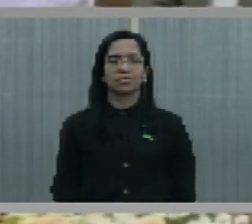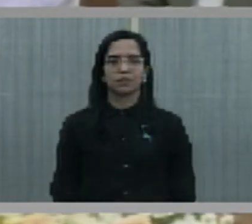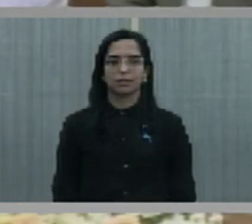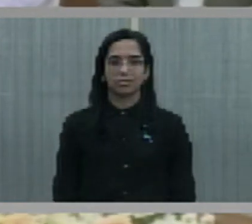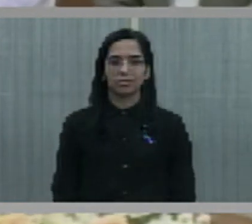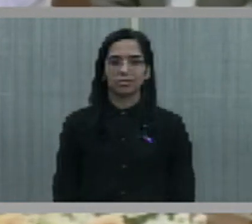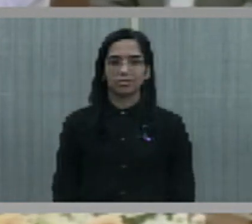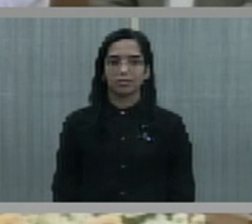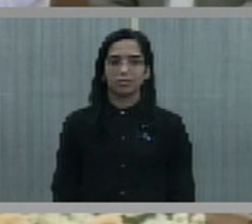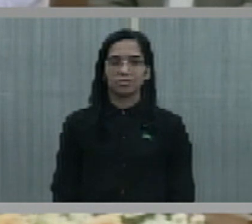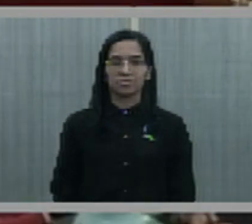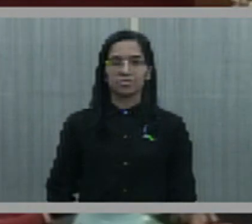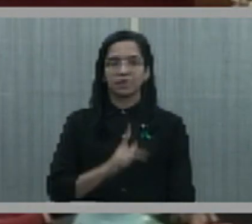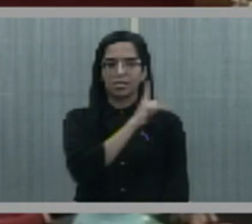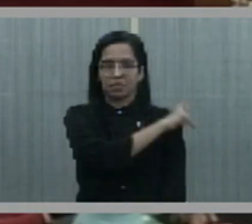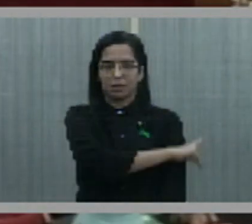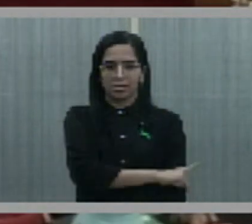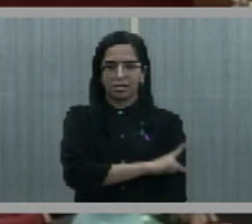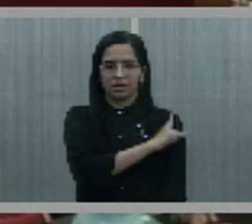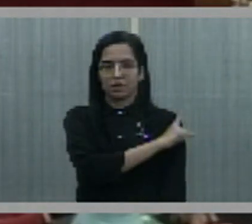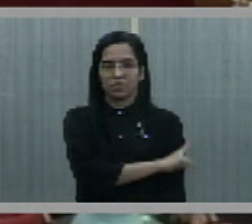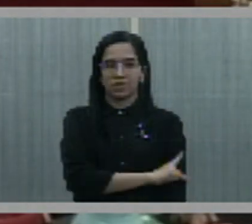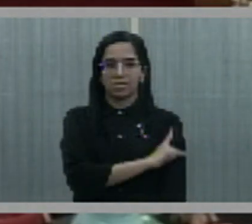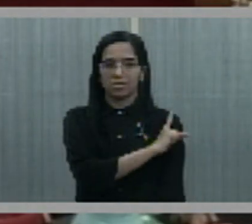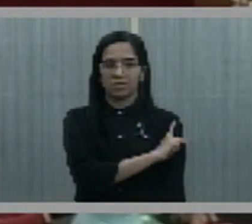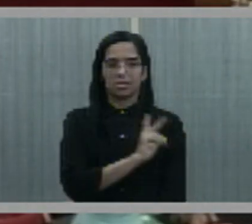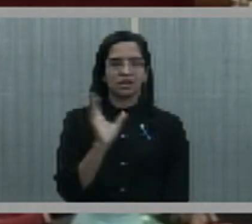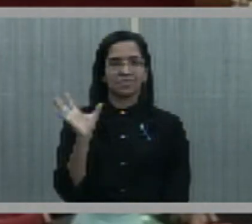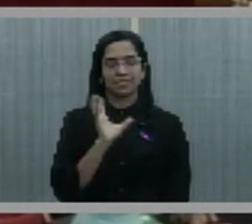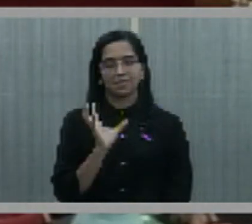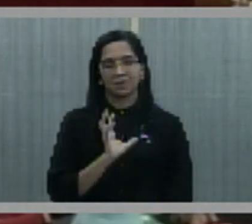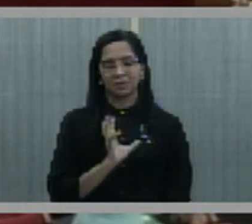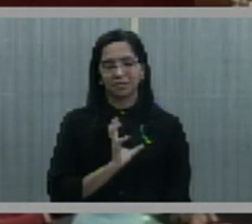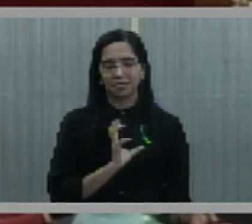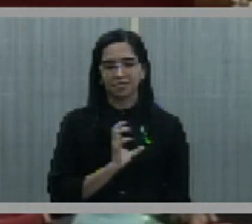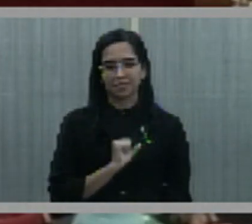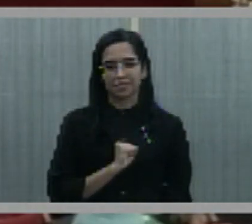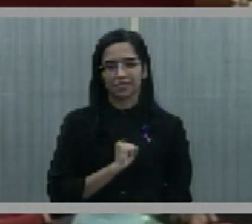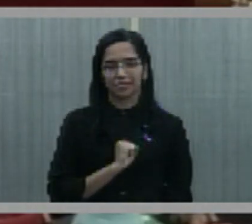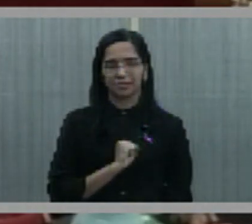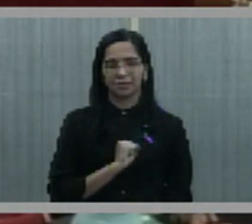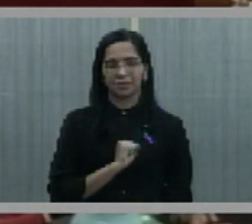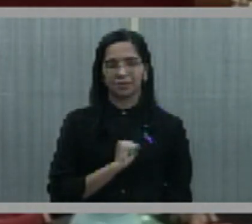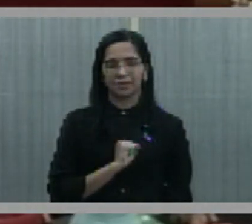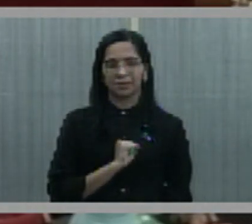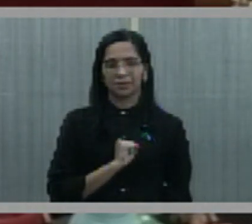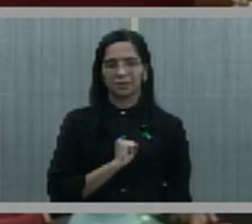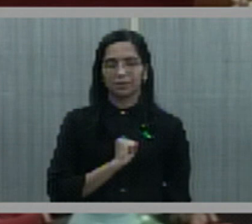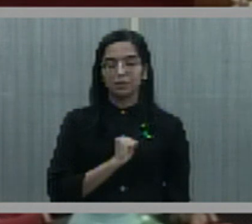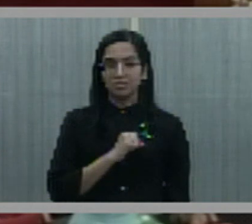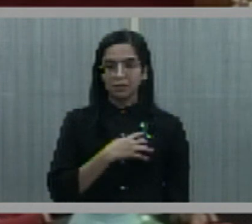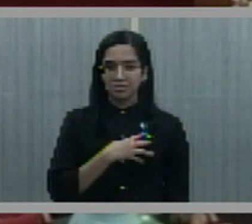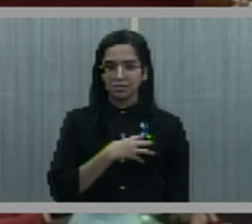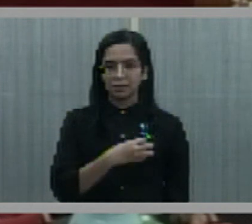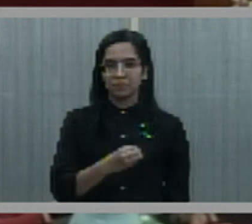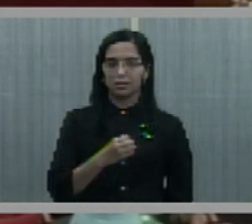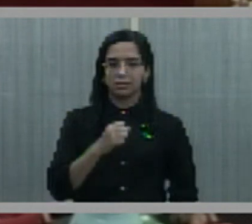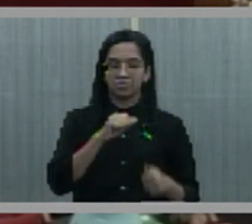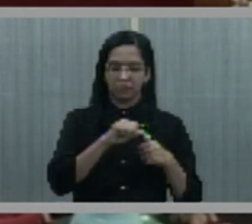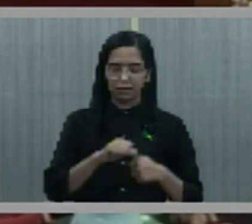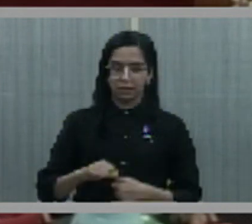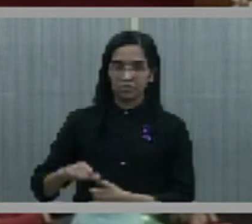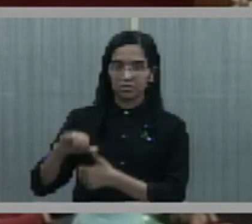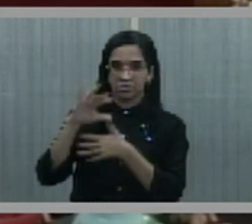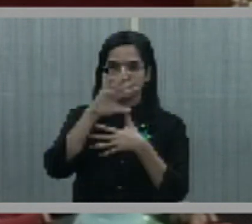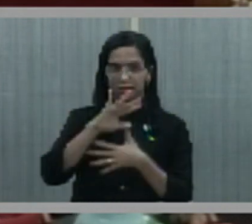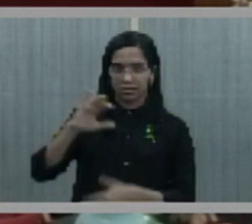ainda maior. Piauí, terra querida, filha